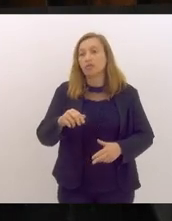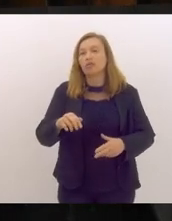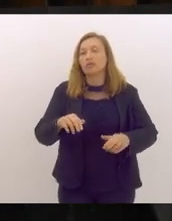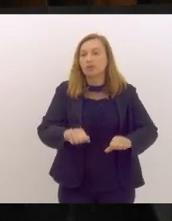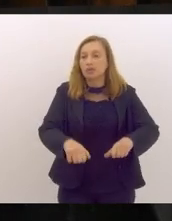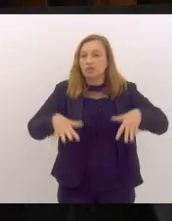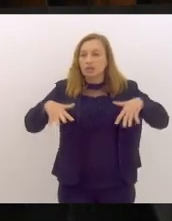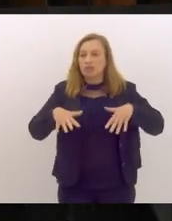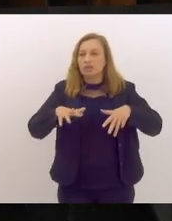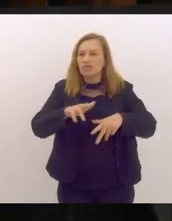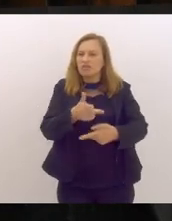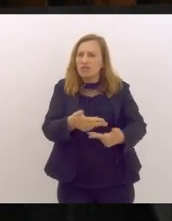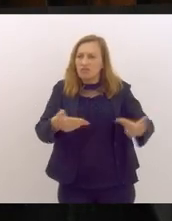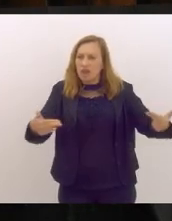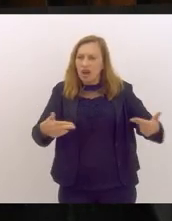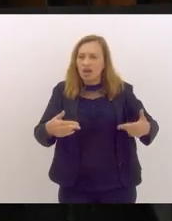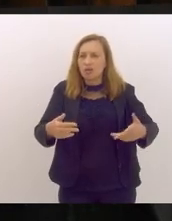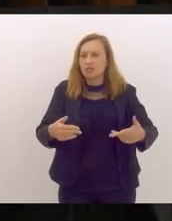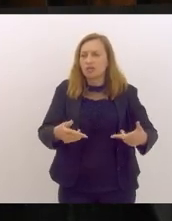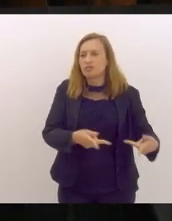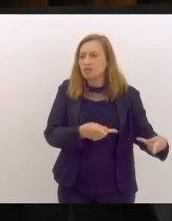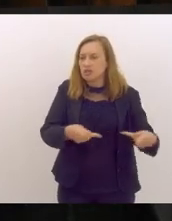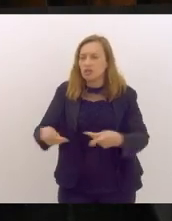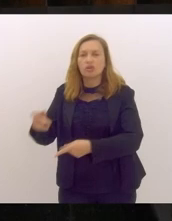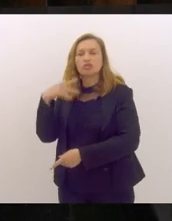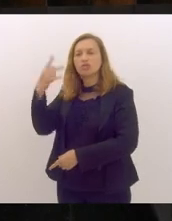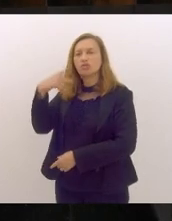em diversos parlamentares